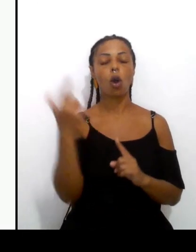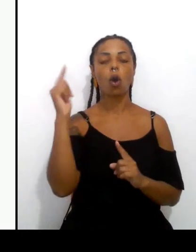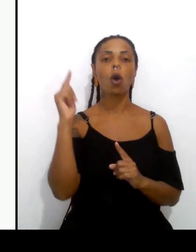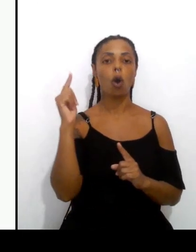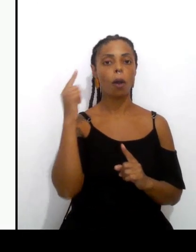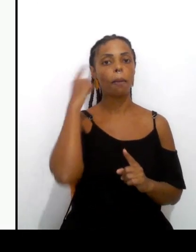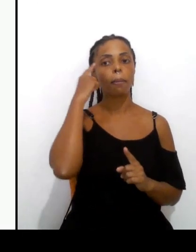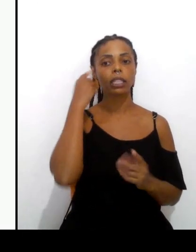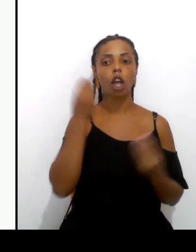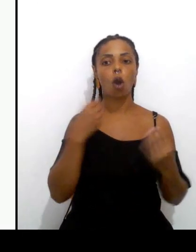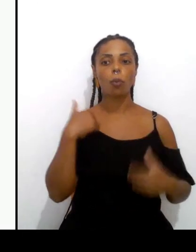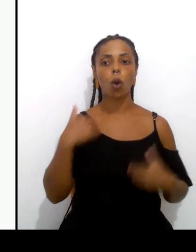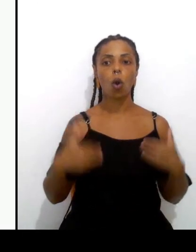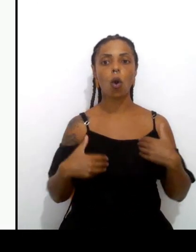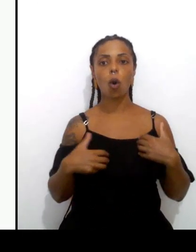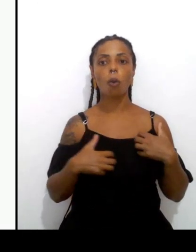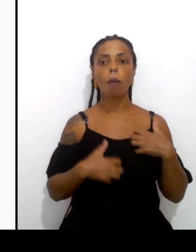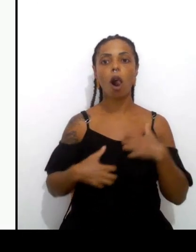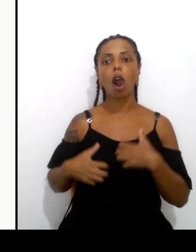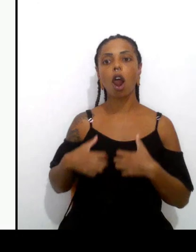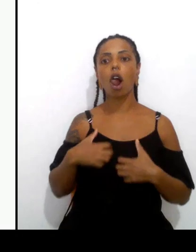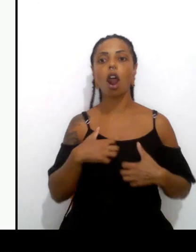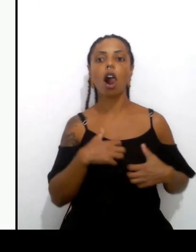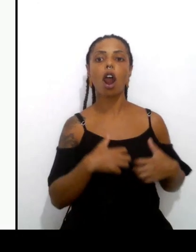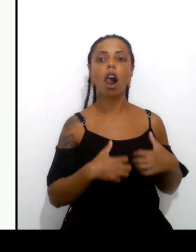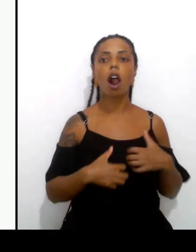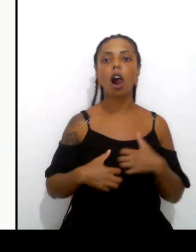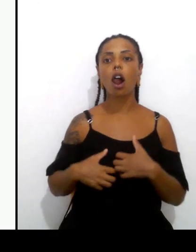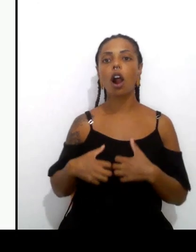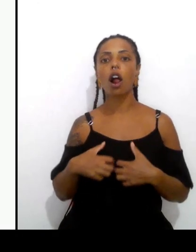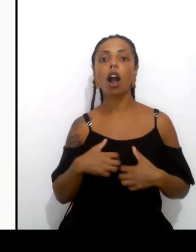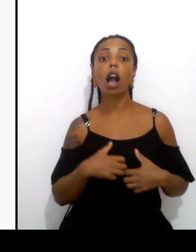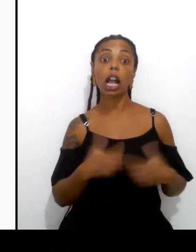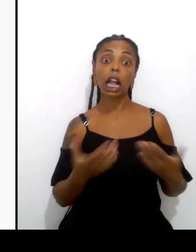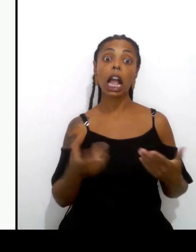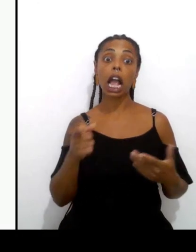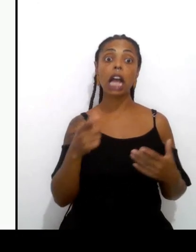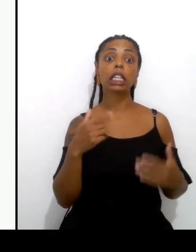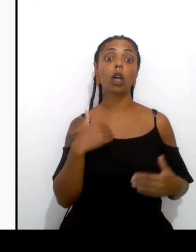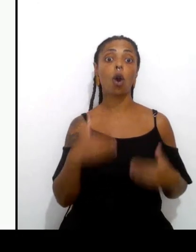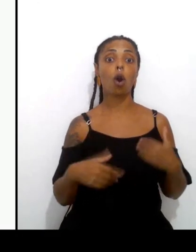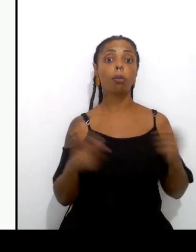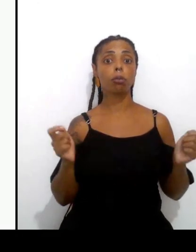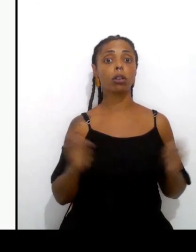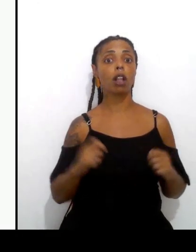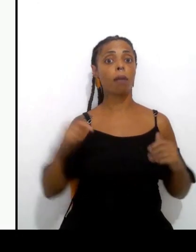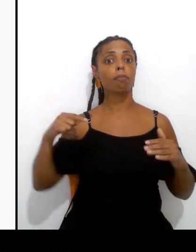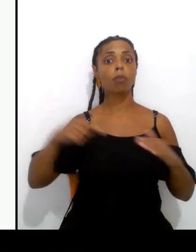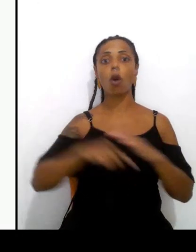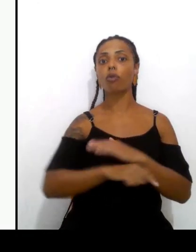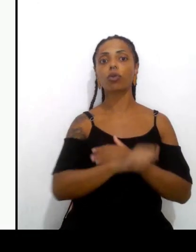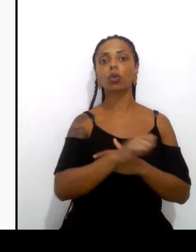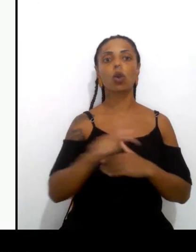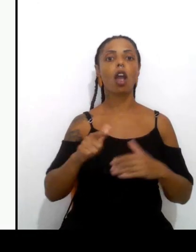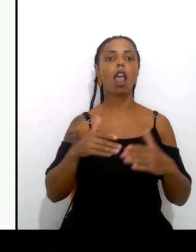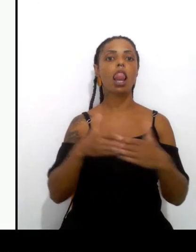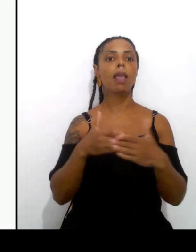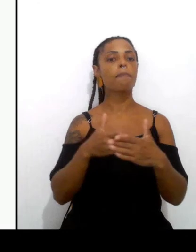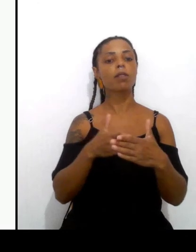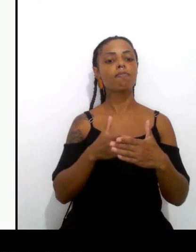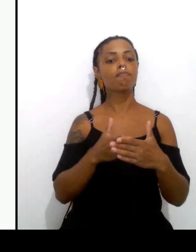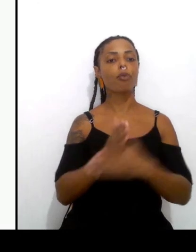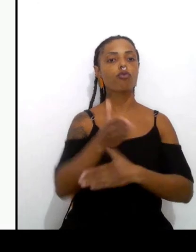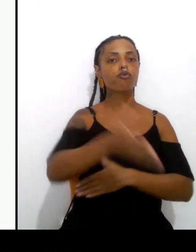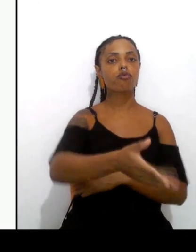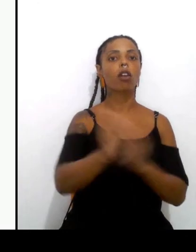a turbulência que faz com que os corpos possam sobrepassar possam ir além dos seus próprios limites e nós vemos